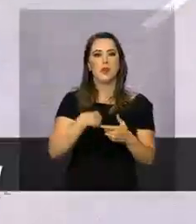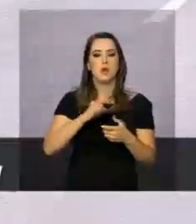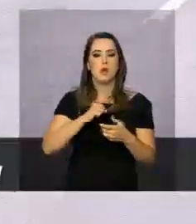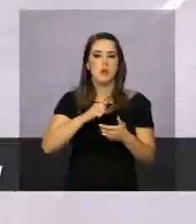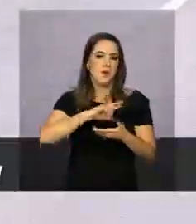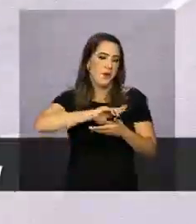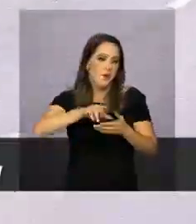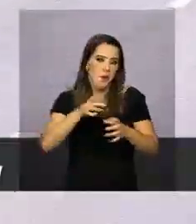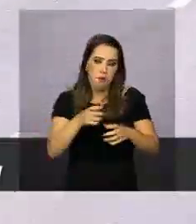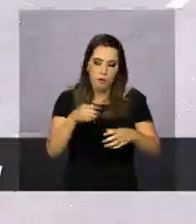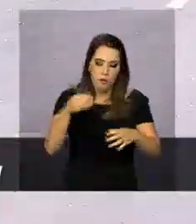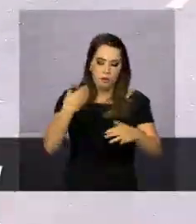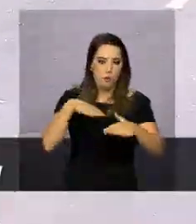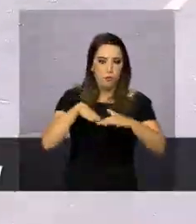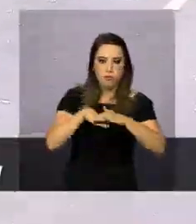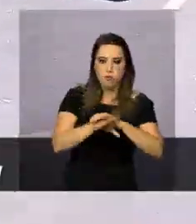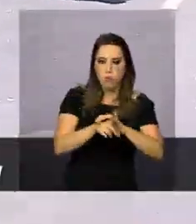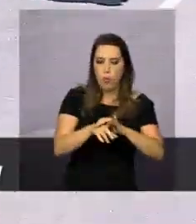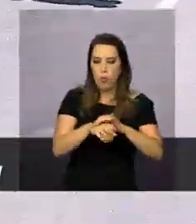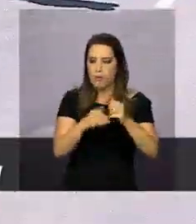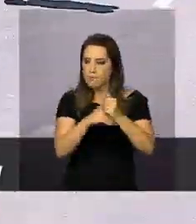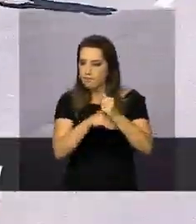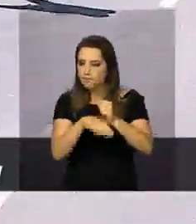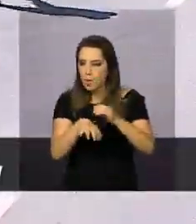destruição de explosivos, artefatos,